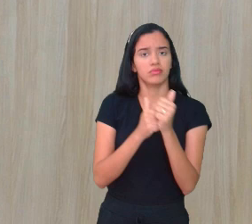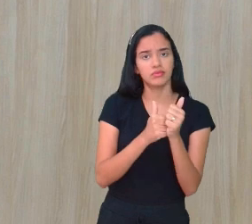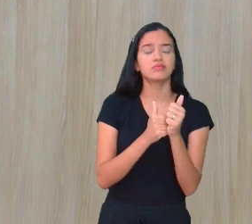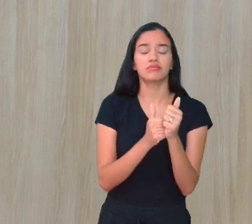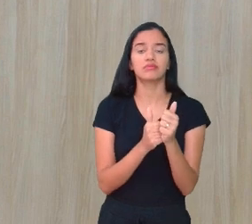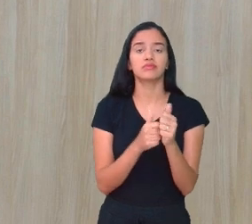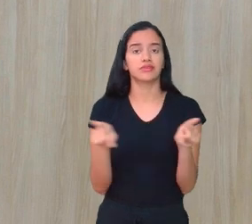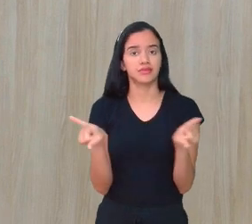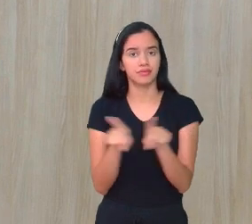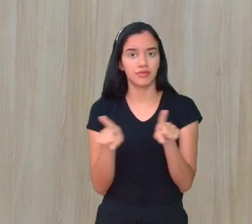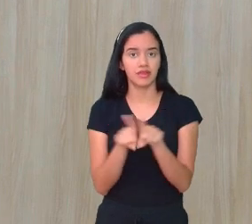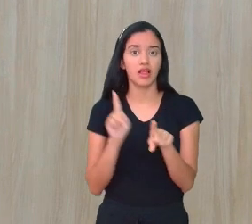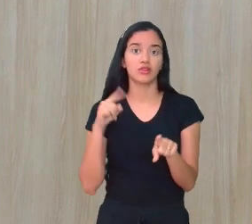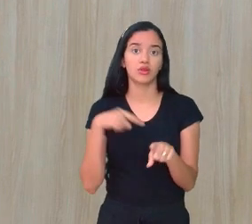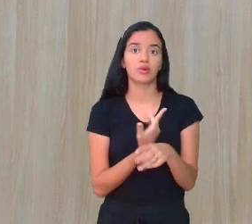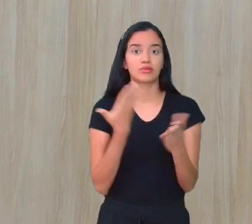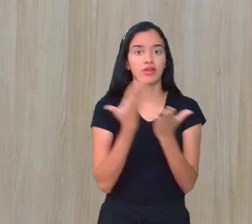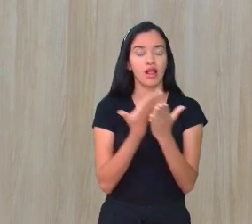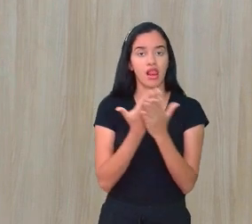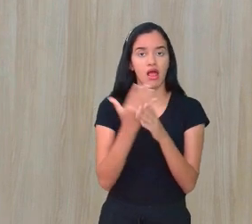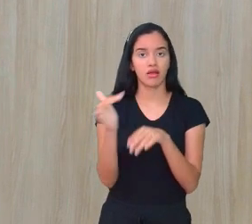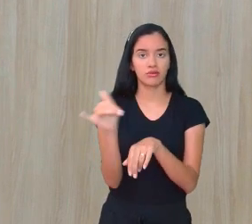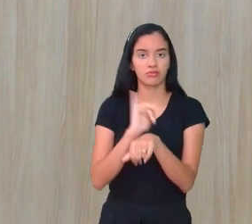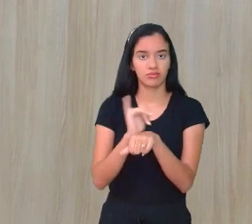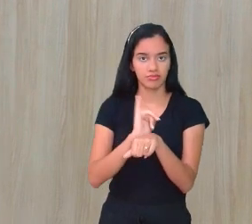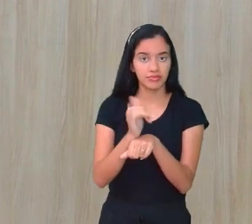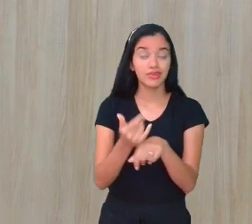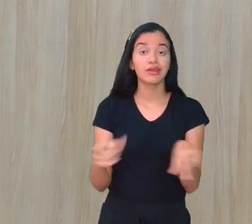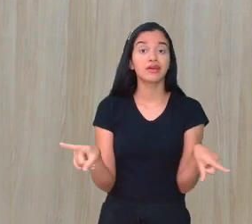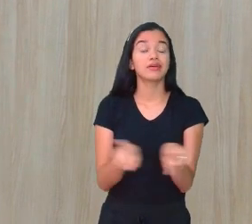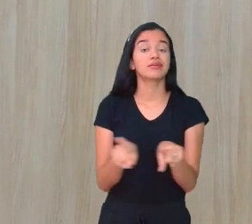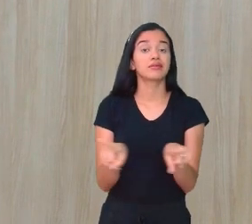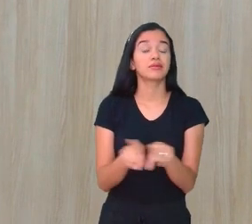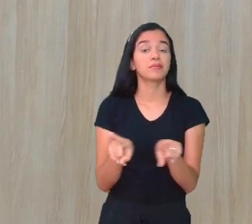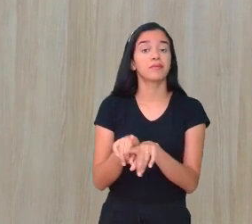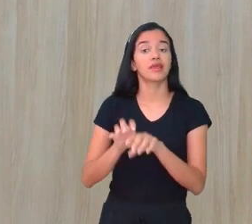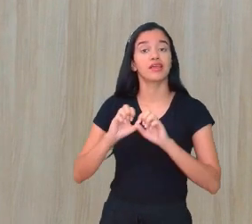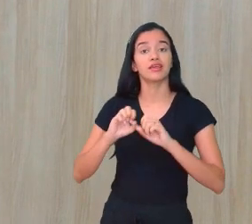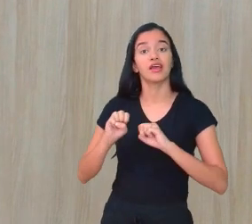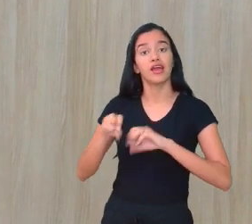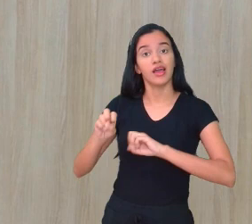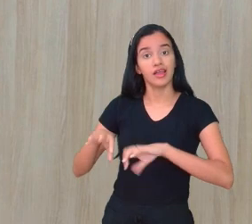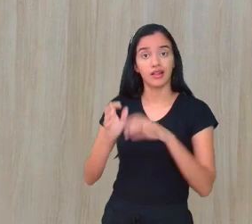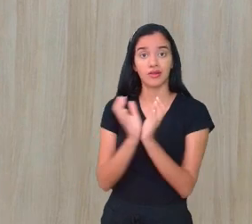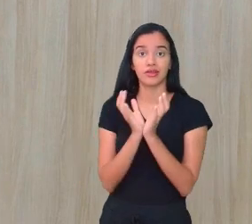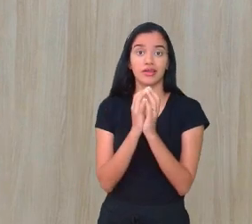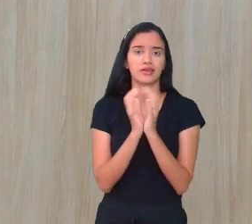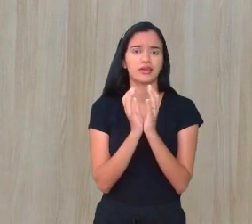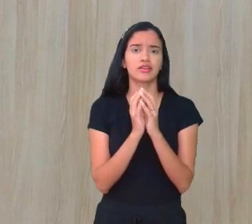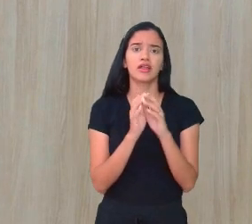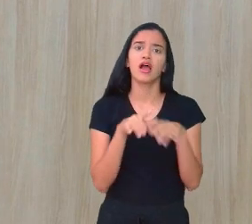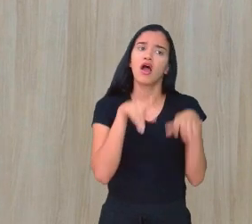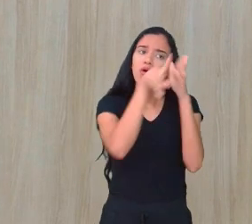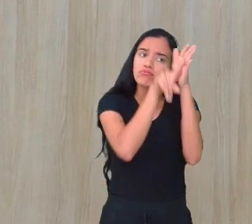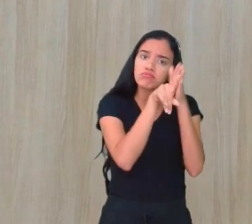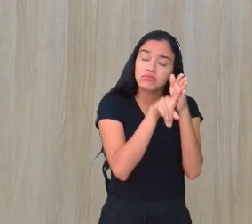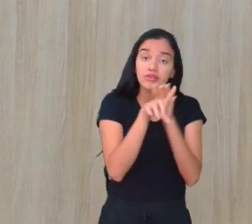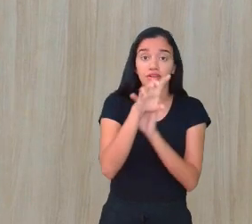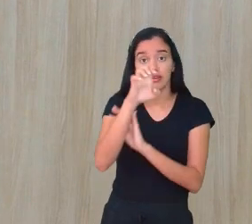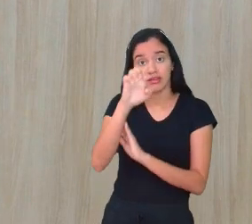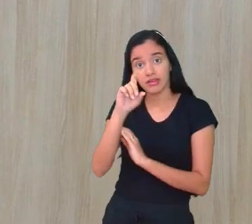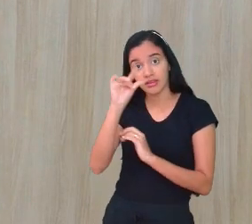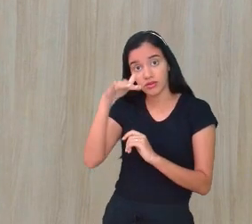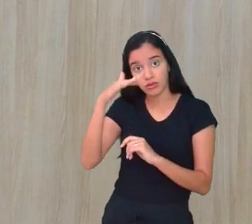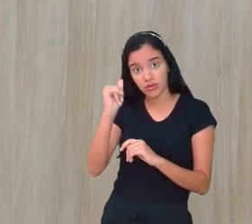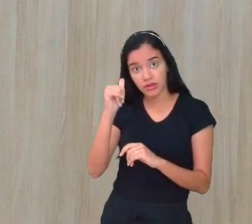aí as nossas aulas no canal do YouTube, também chamado Educa Recife, né, só colocar lá na barra de pesquisa do YouTube.